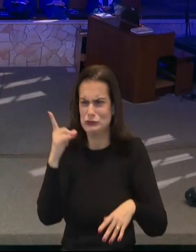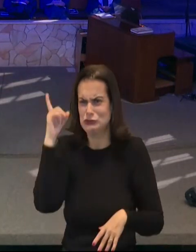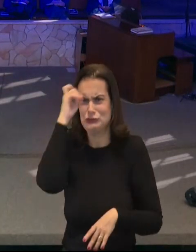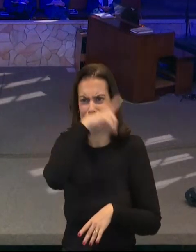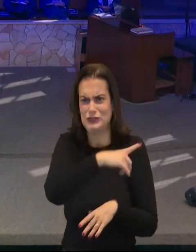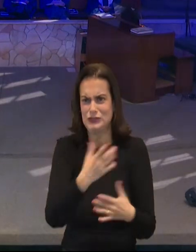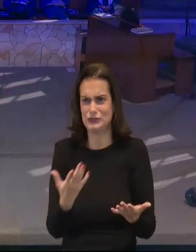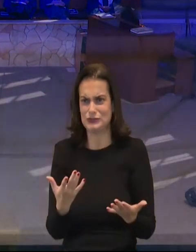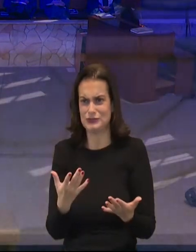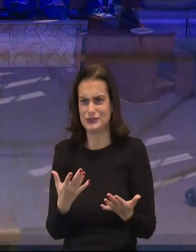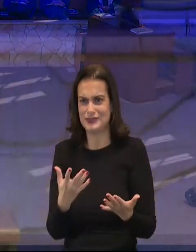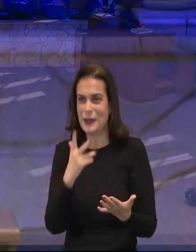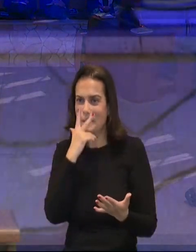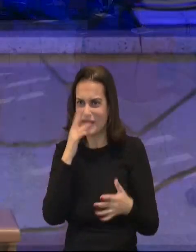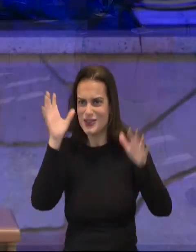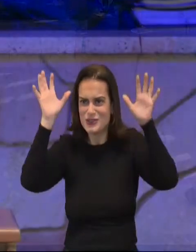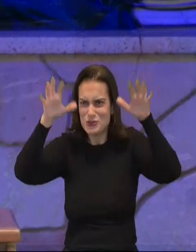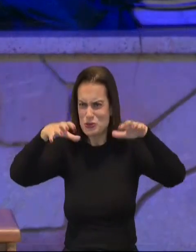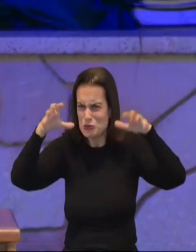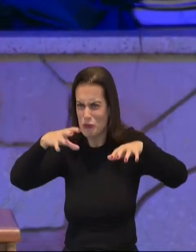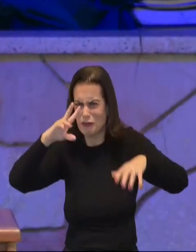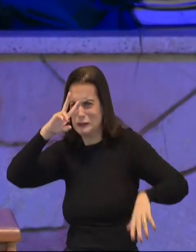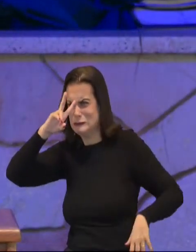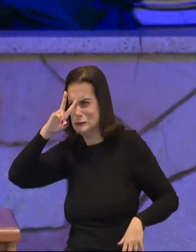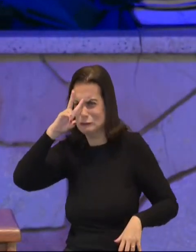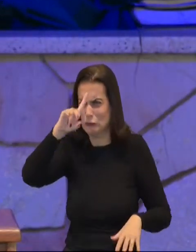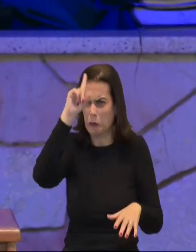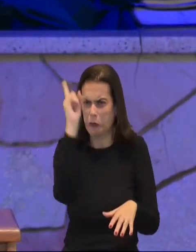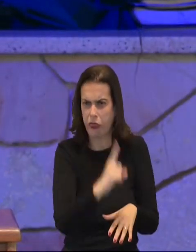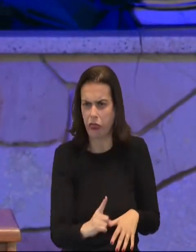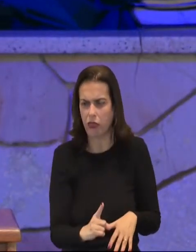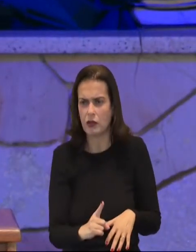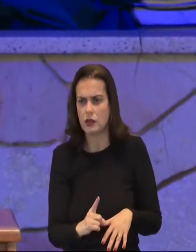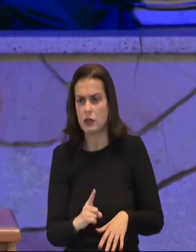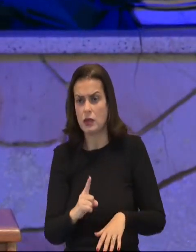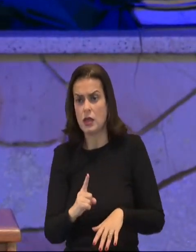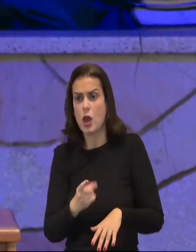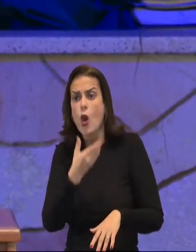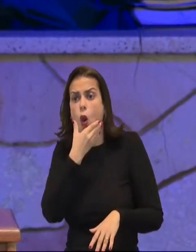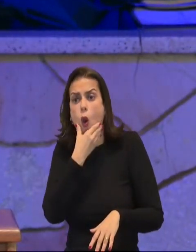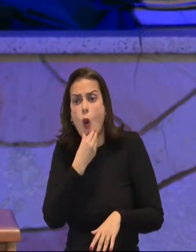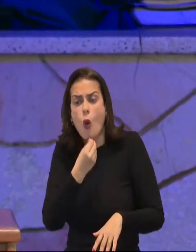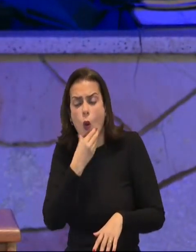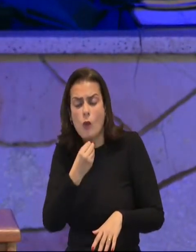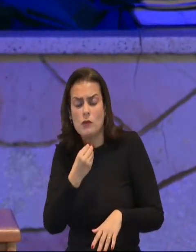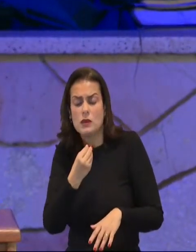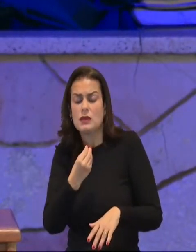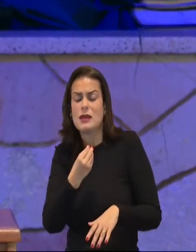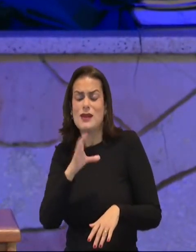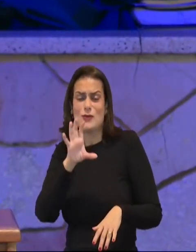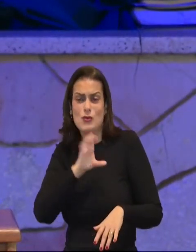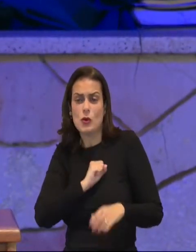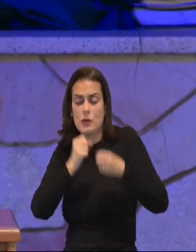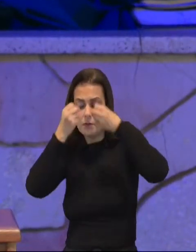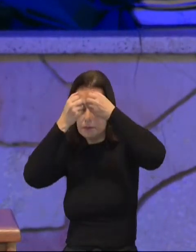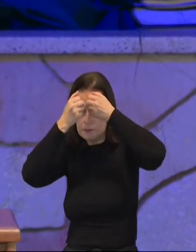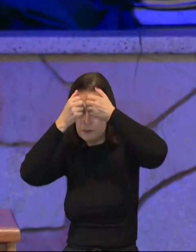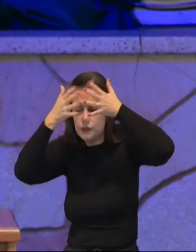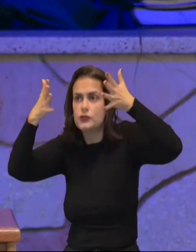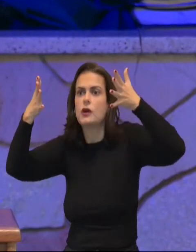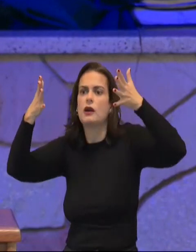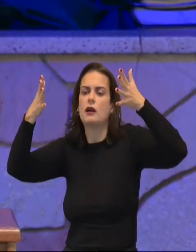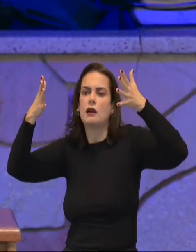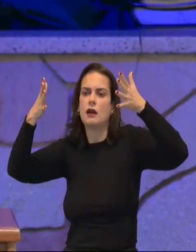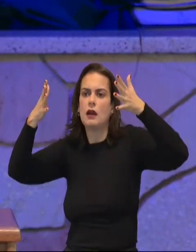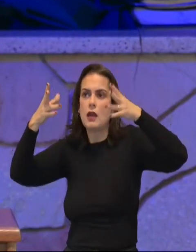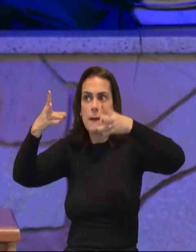uma tempestade. E aquela vida daquele homem estava deste jeito, amados irmãos. Ele despertou. E eu